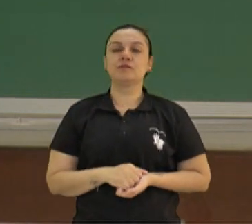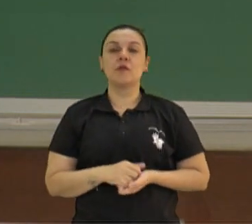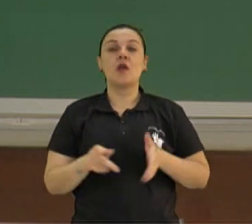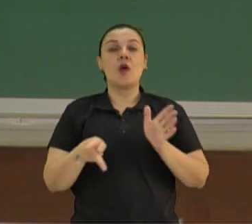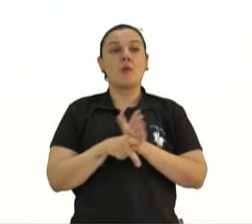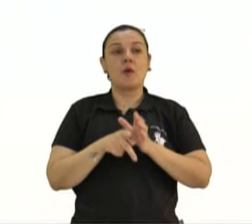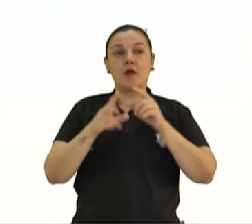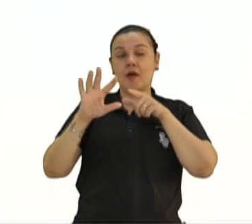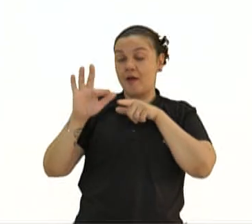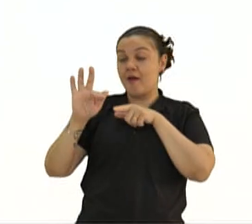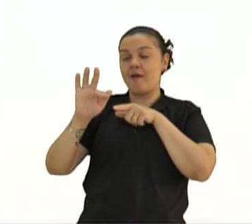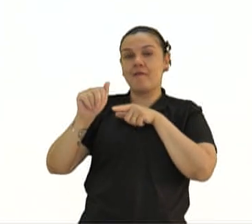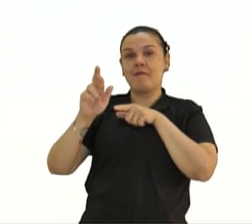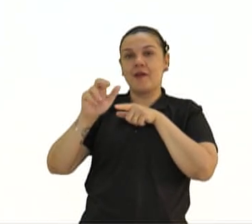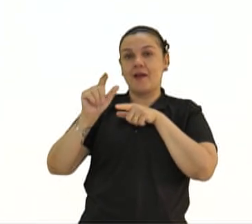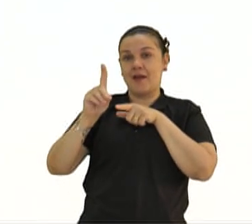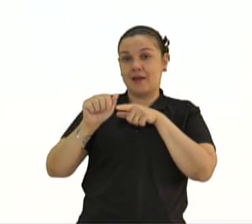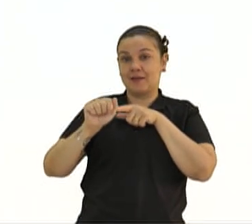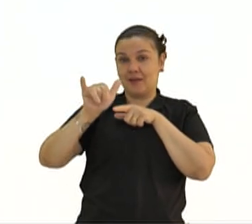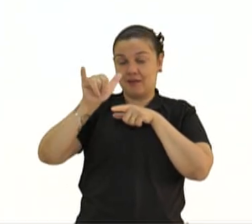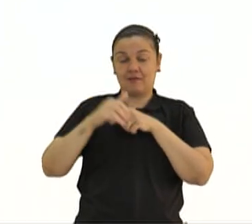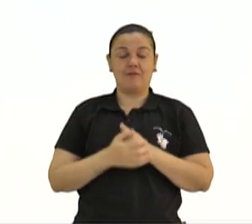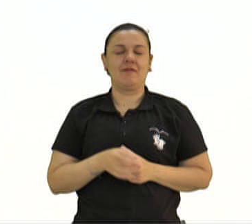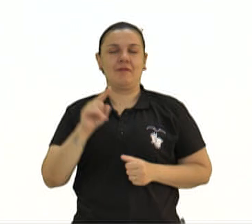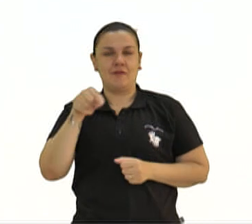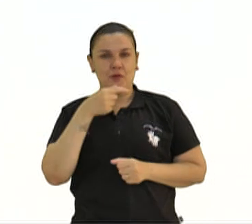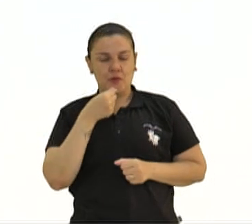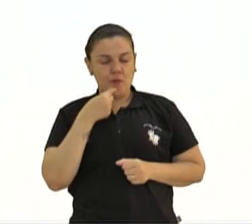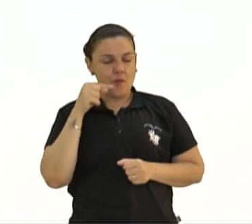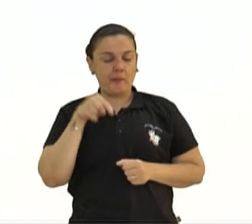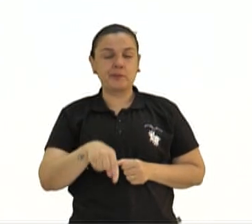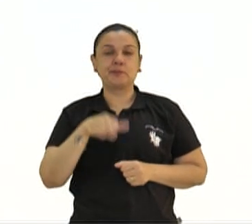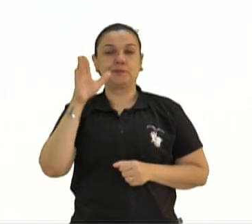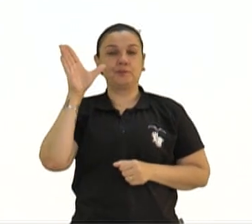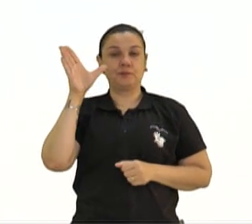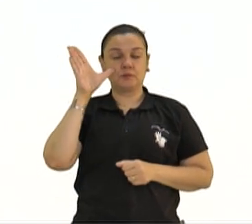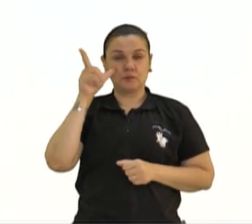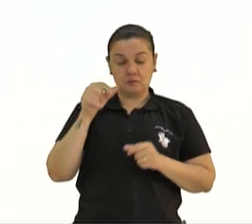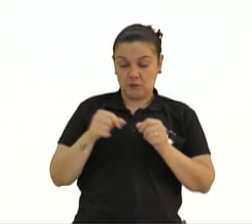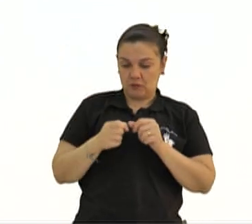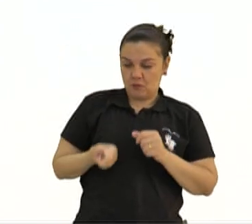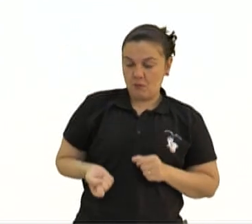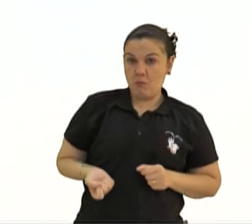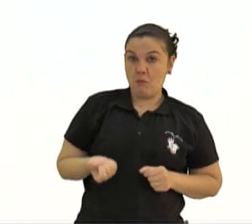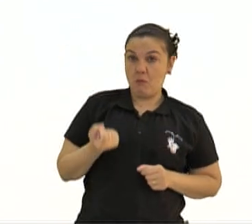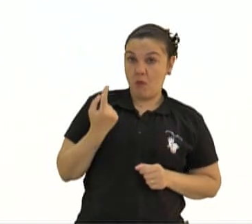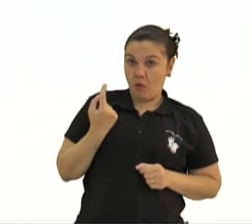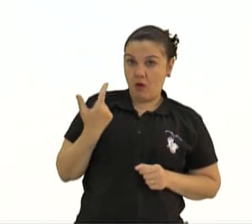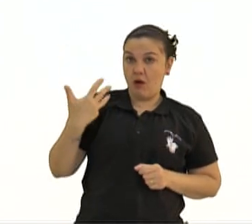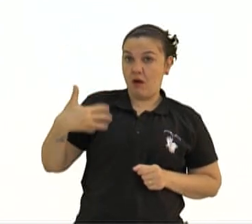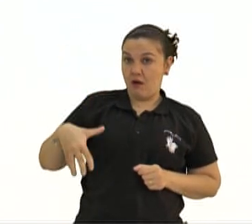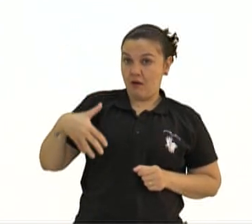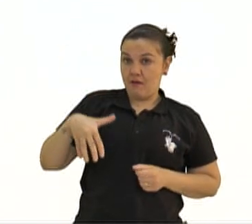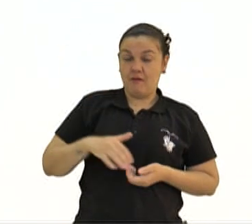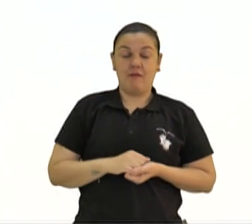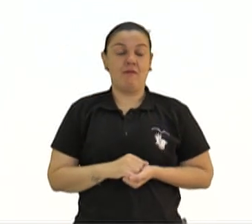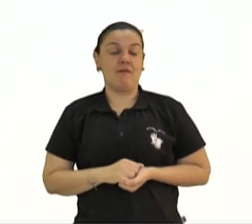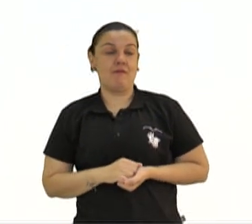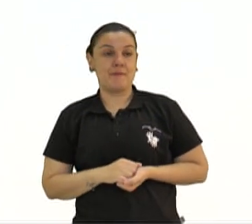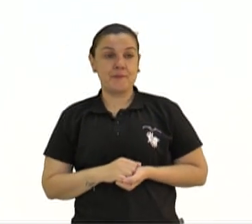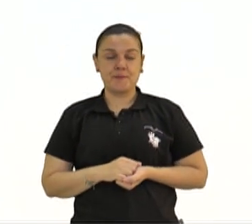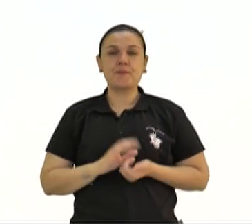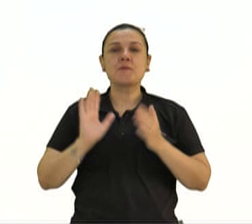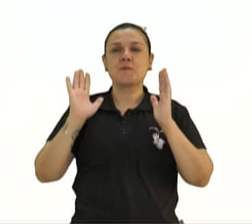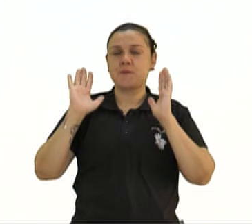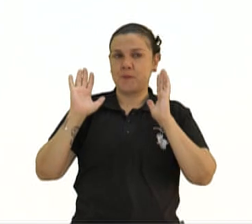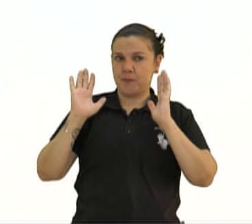do Faraday, tá? O Faraday, pessoal, ele fez algo que, assim, monstruoso, pessoal. Eles